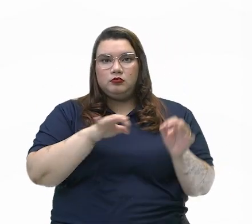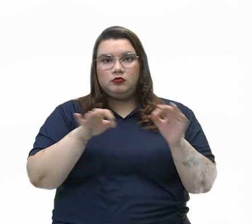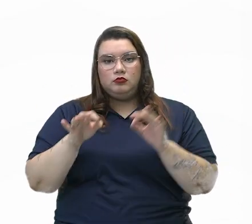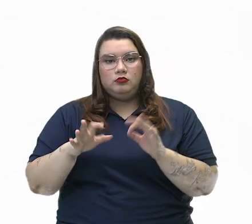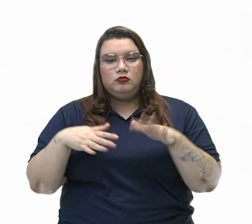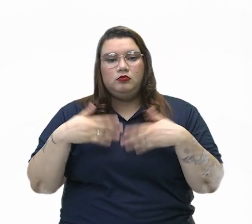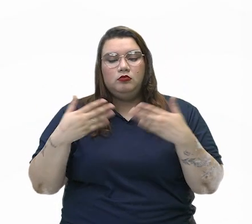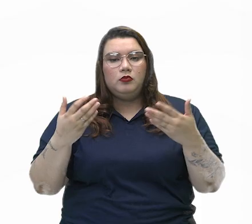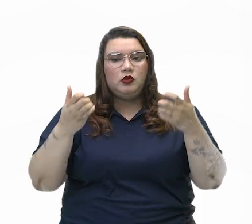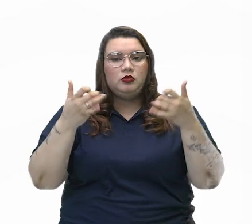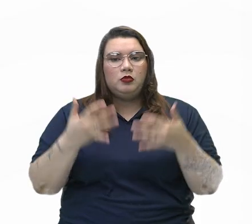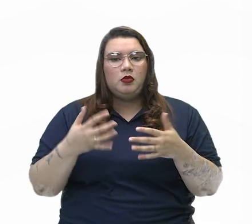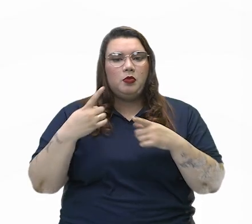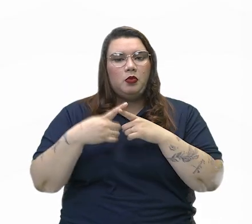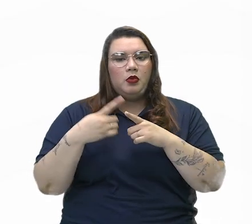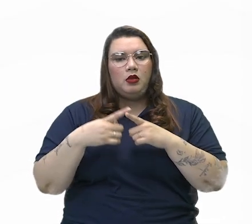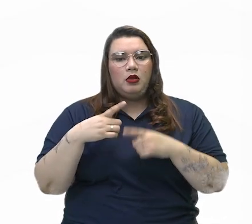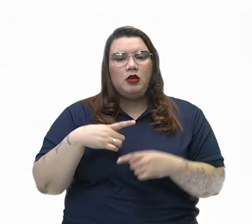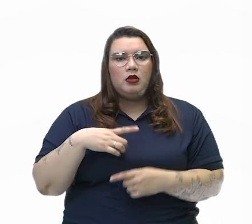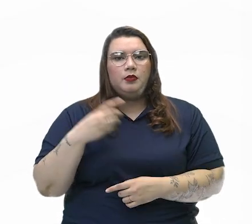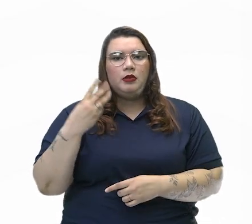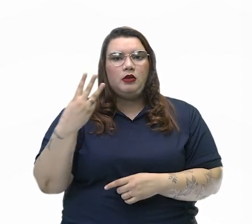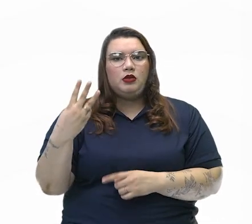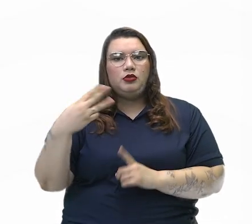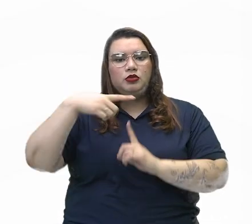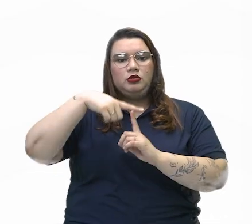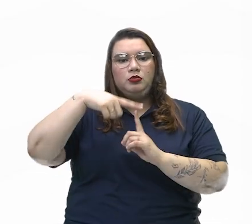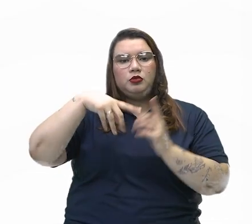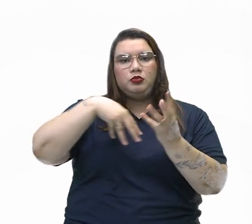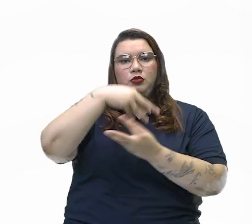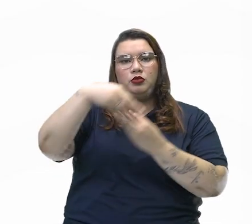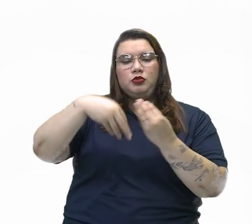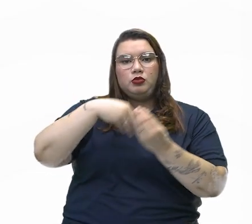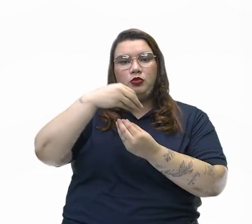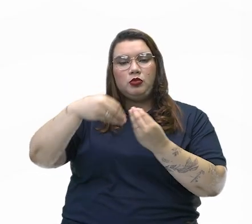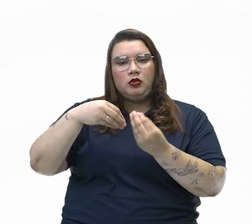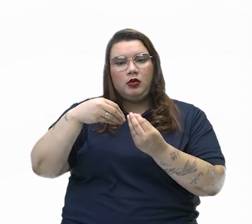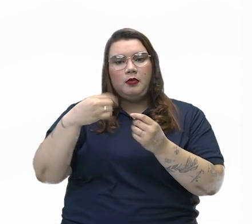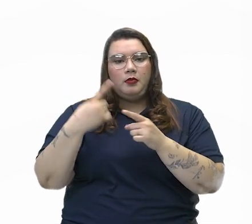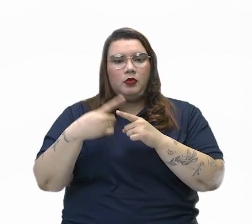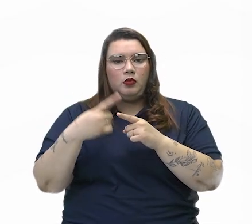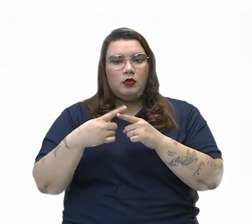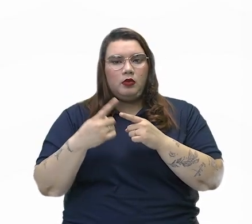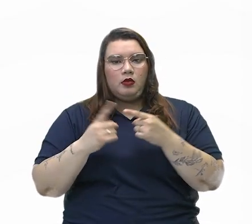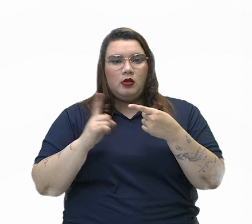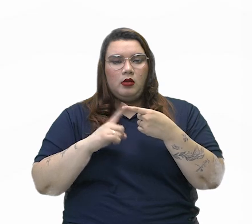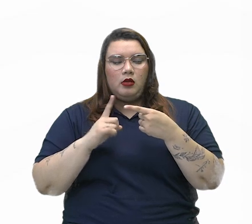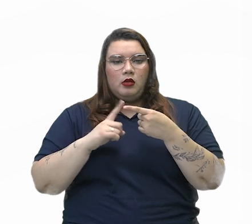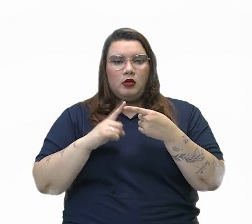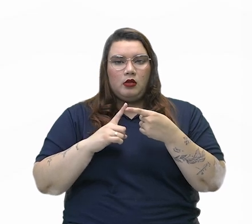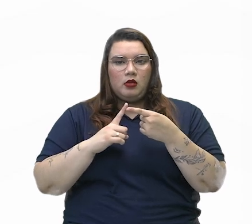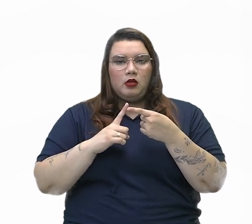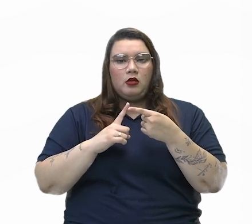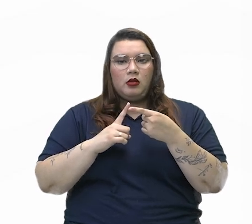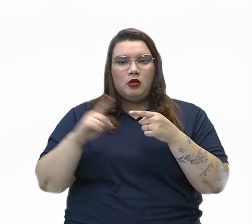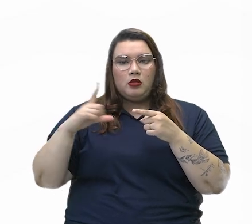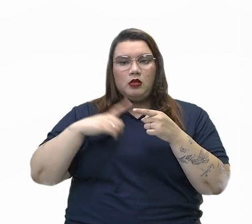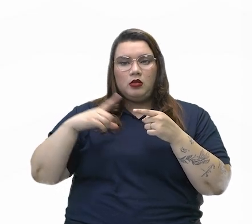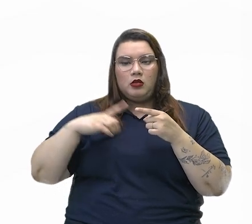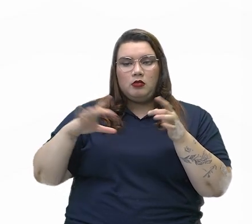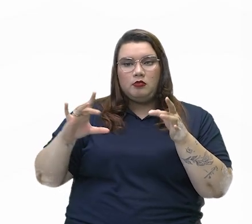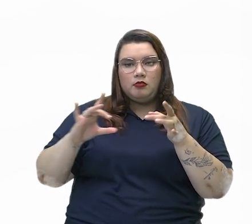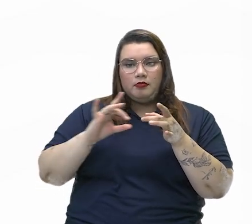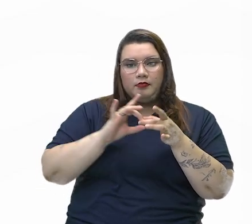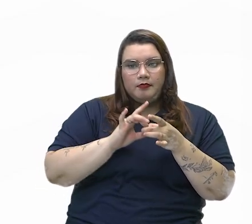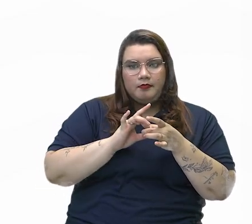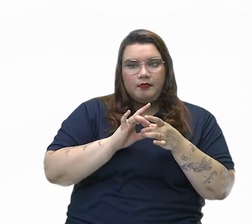de uma lente, né? E aí ele fala por que 3 meios homogêneos, né? Porque a gente tem o meio onde a